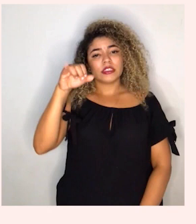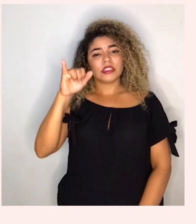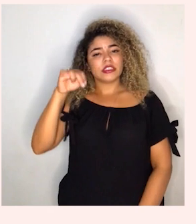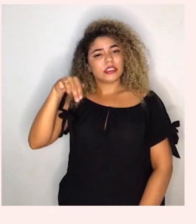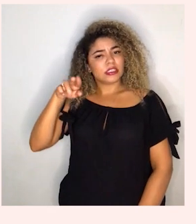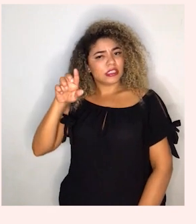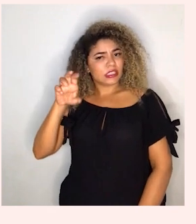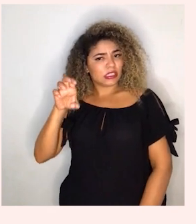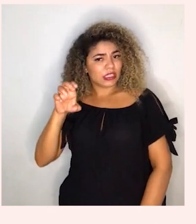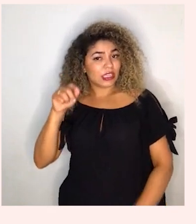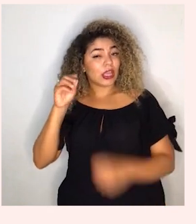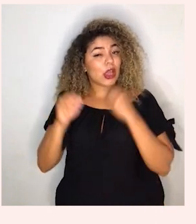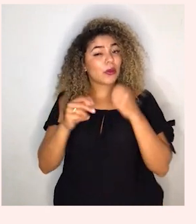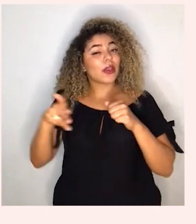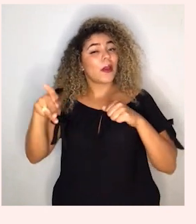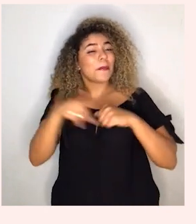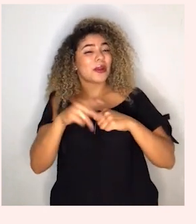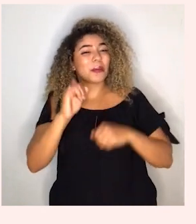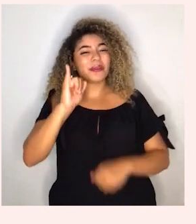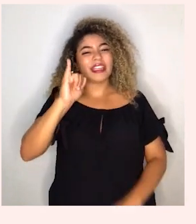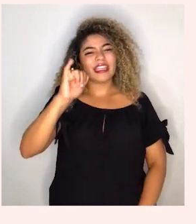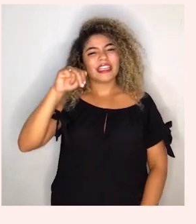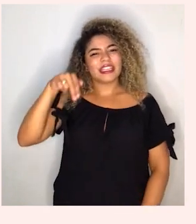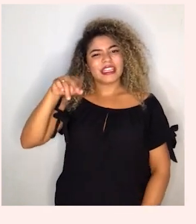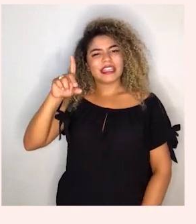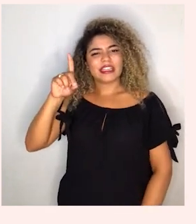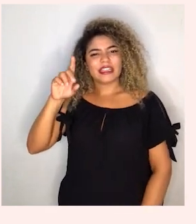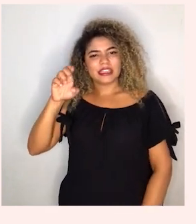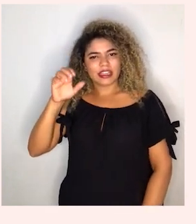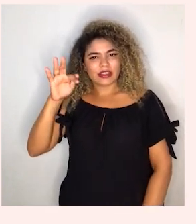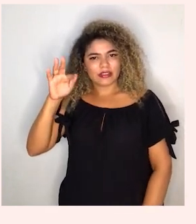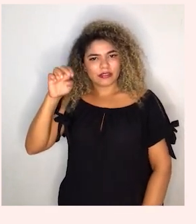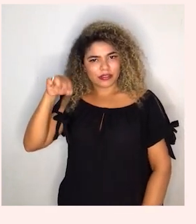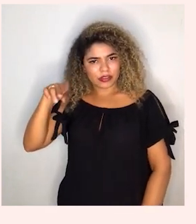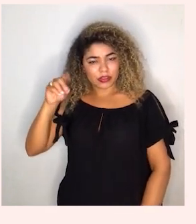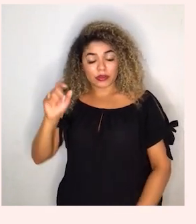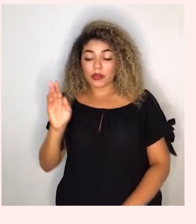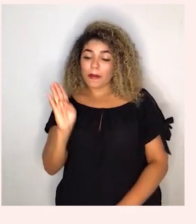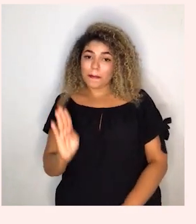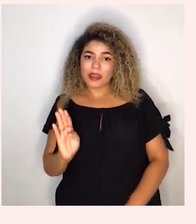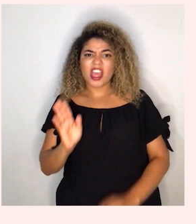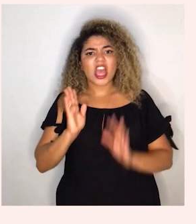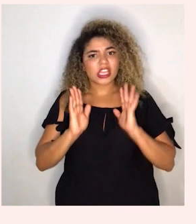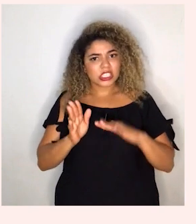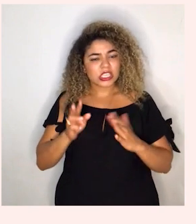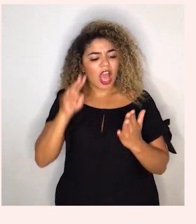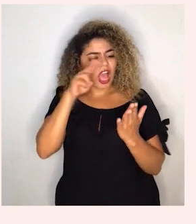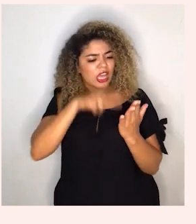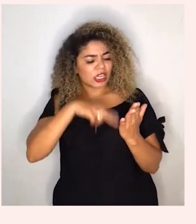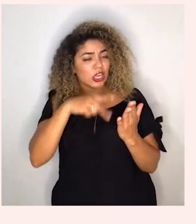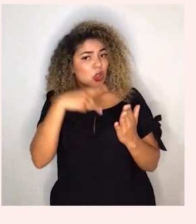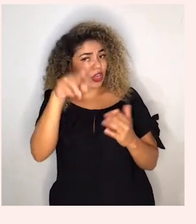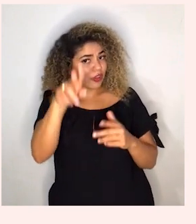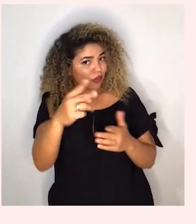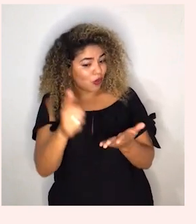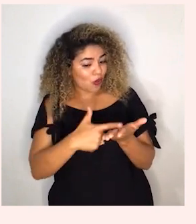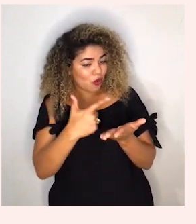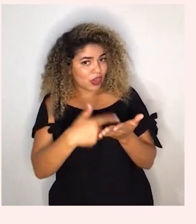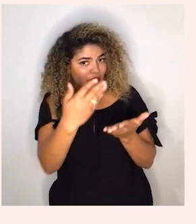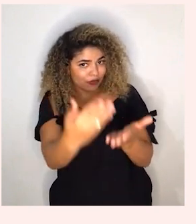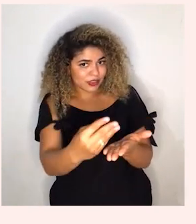é um pronome indefinido. Na letra B, já li o livro que você me emprestou.